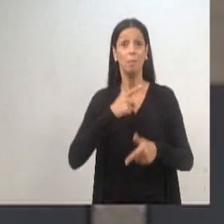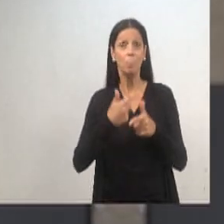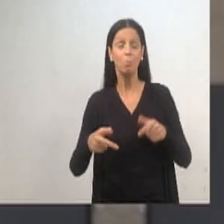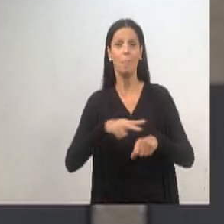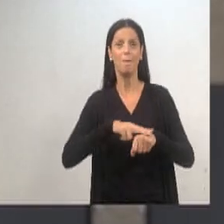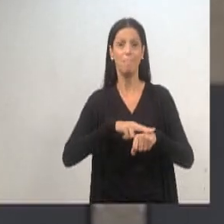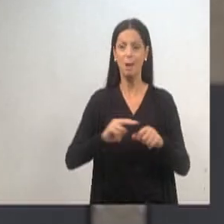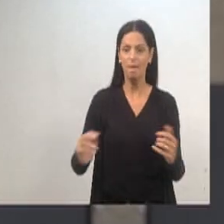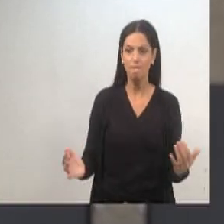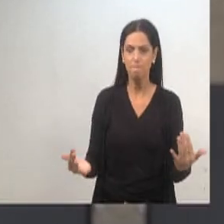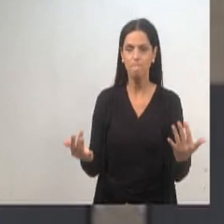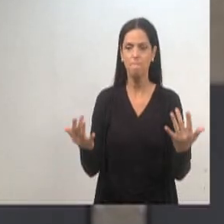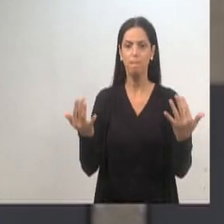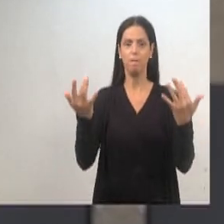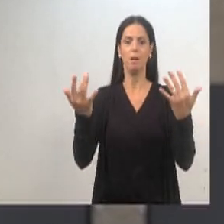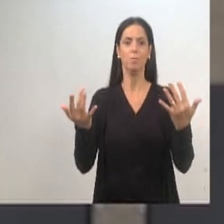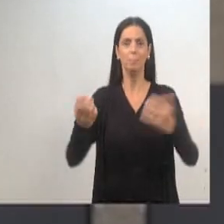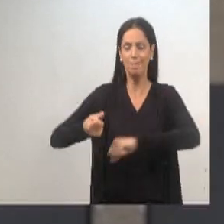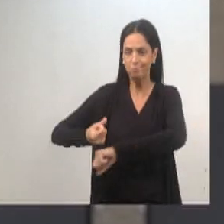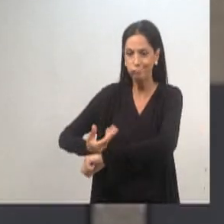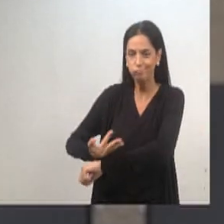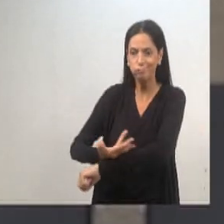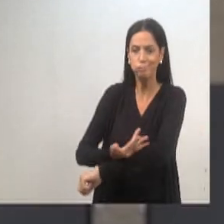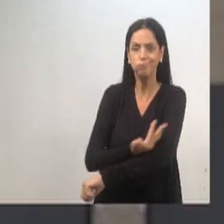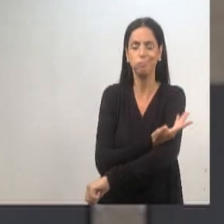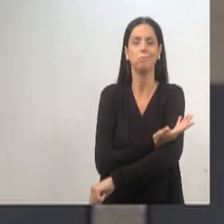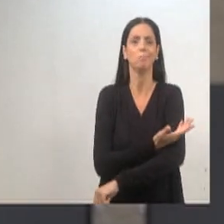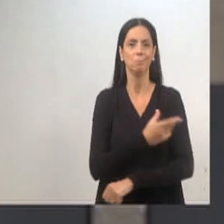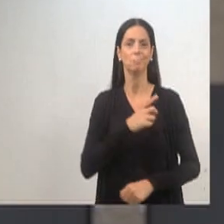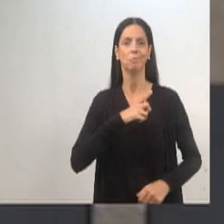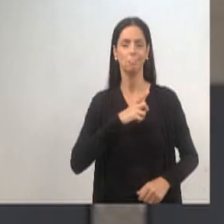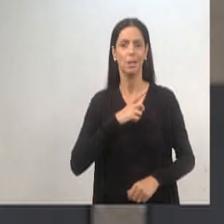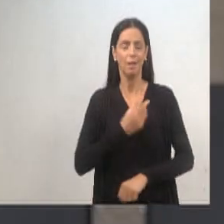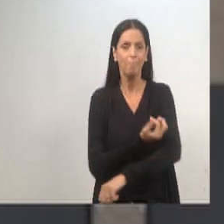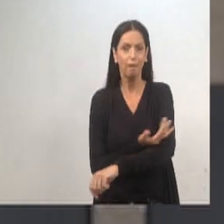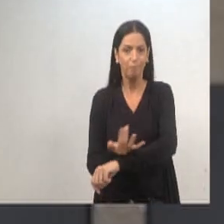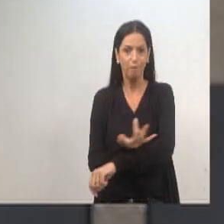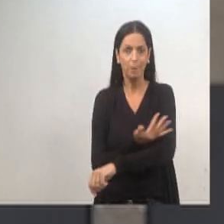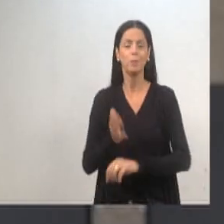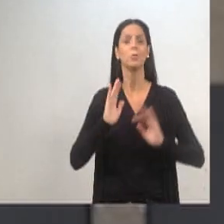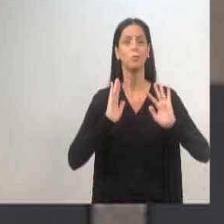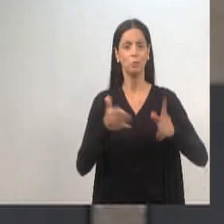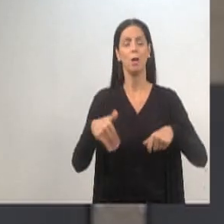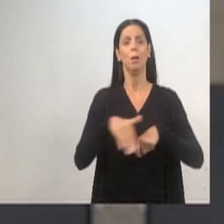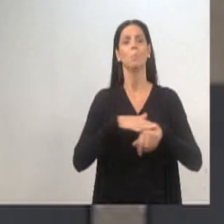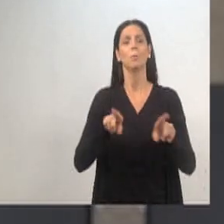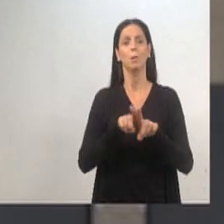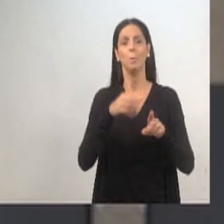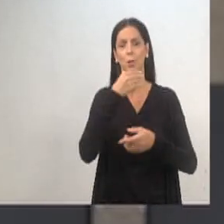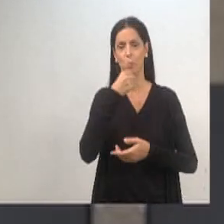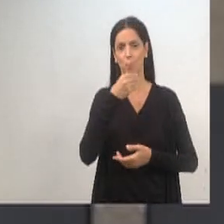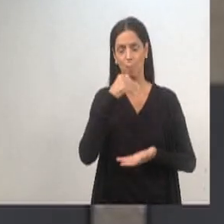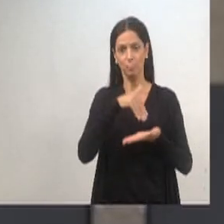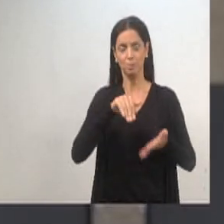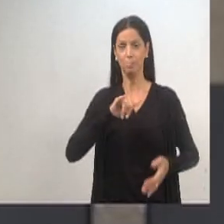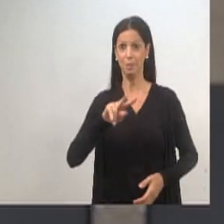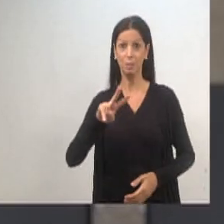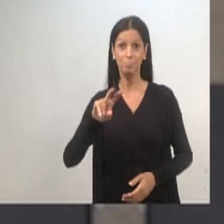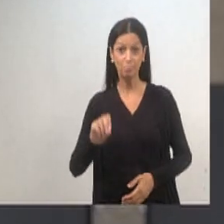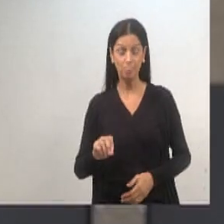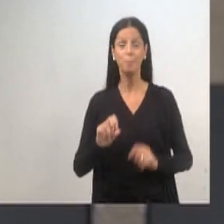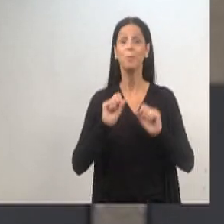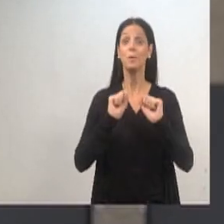do mato. Essa é uma demanda importante que Vossa Excelência trouxe, e falei com o secretário, falei com o Ivo também, diretor, para que eles possam apresentar